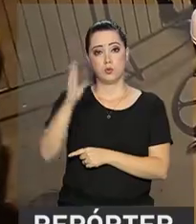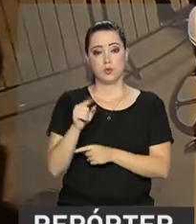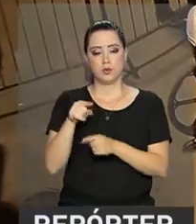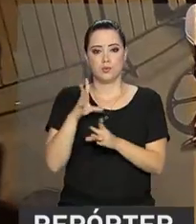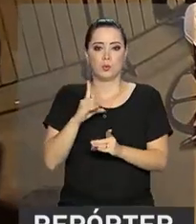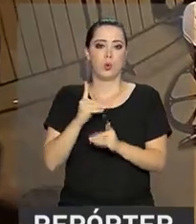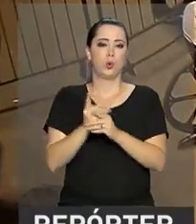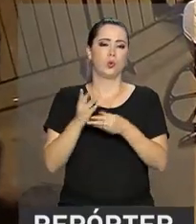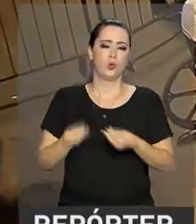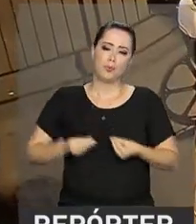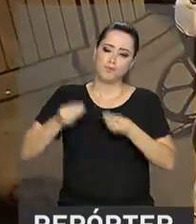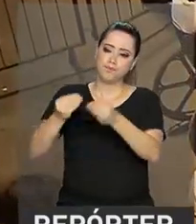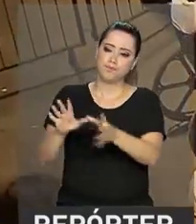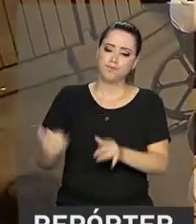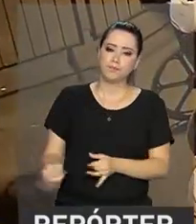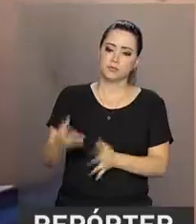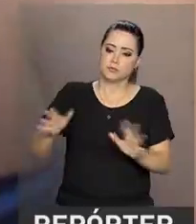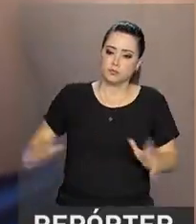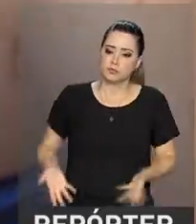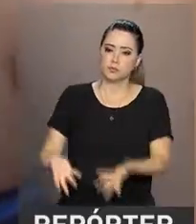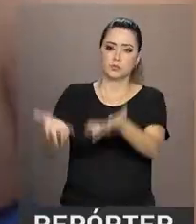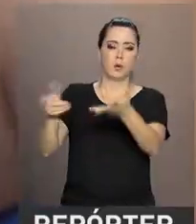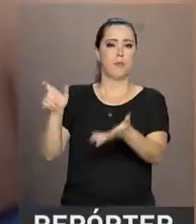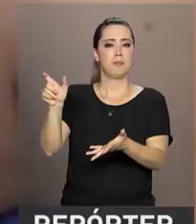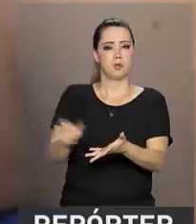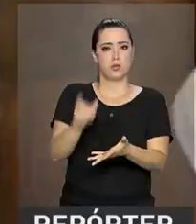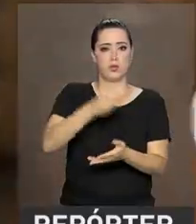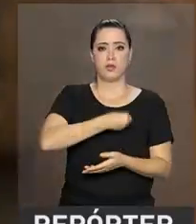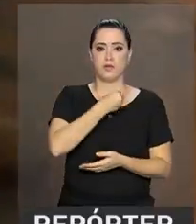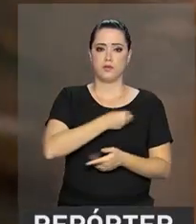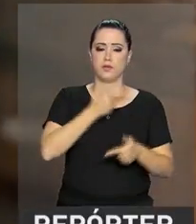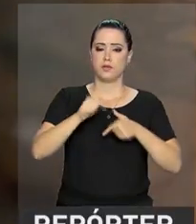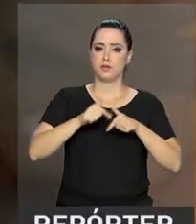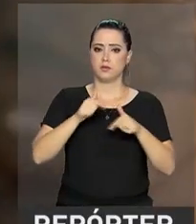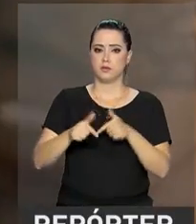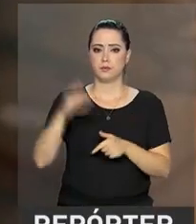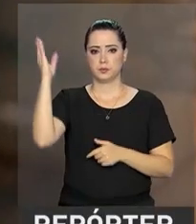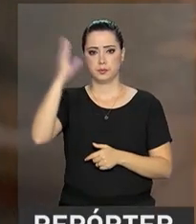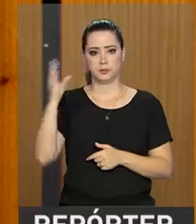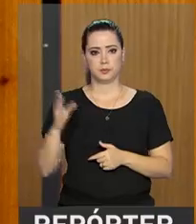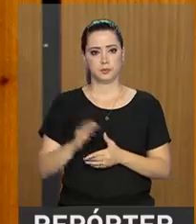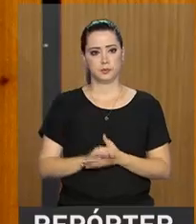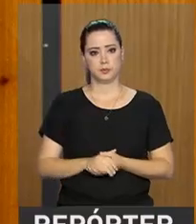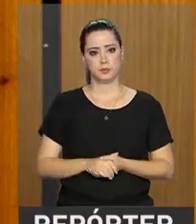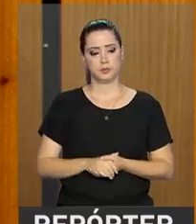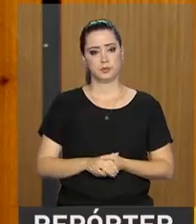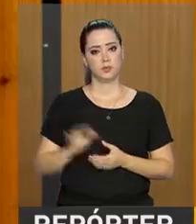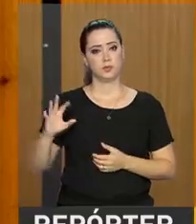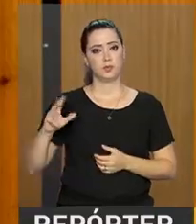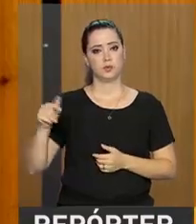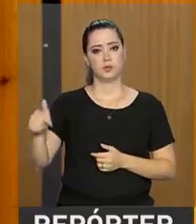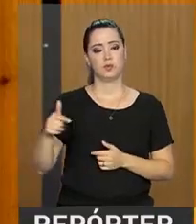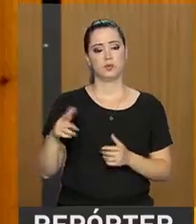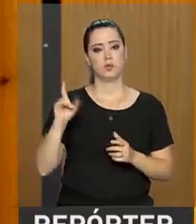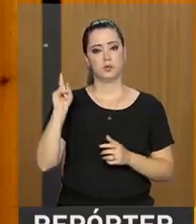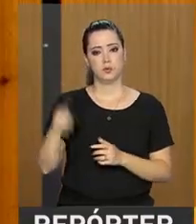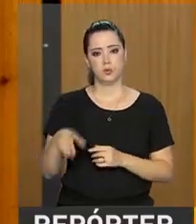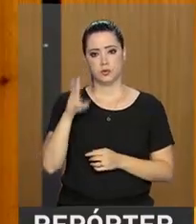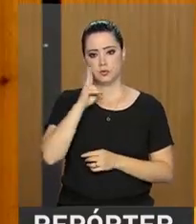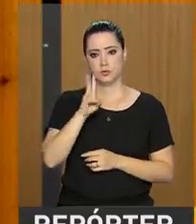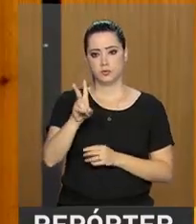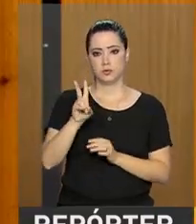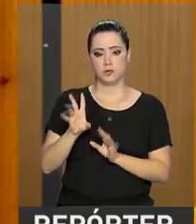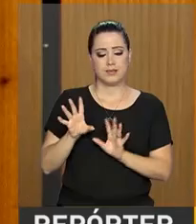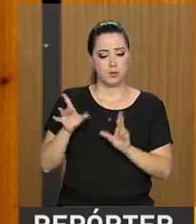encontrada para dar melhores condições aos que querem viver e trabalhar no Brasil. Todo esse trajeto eles são